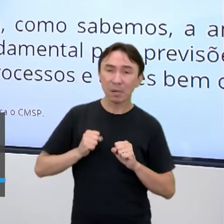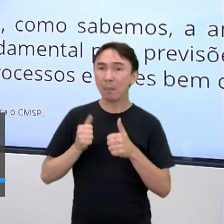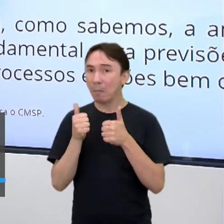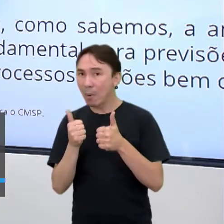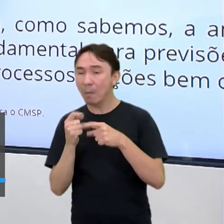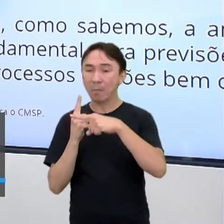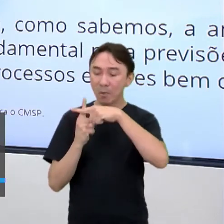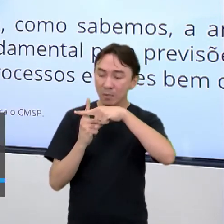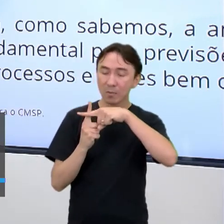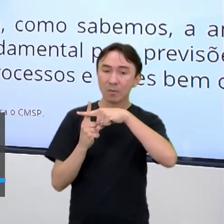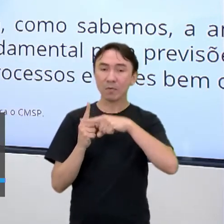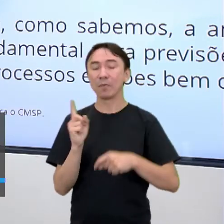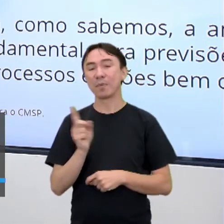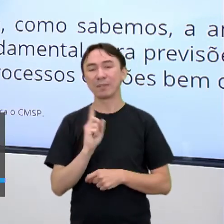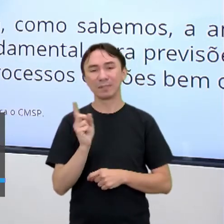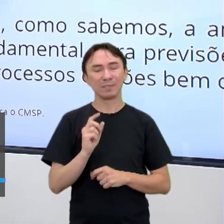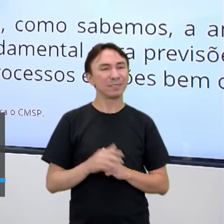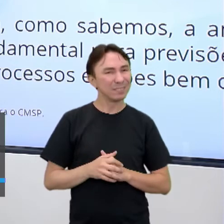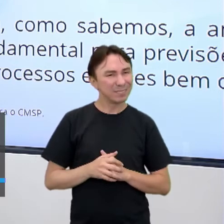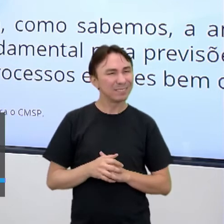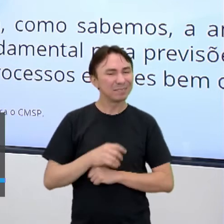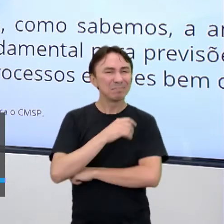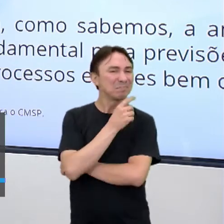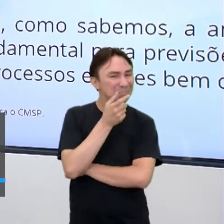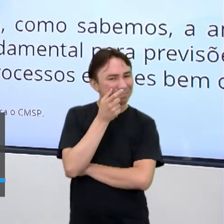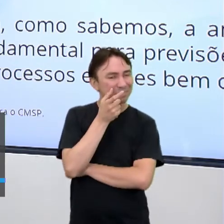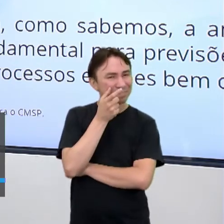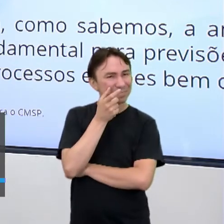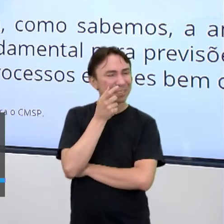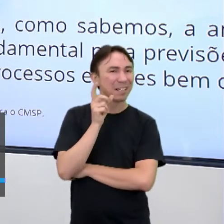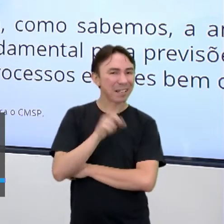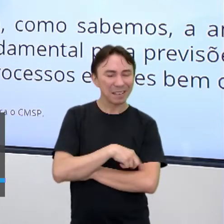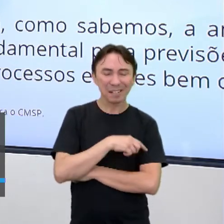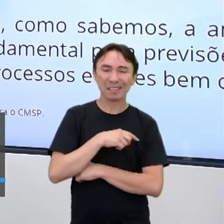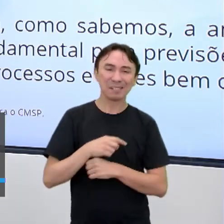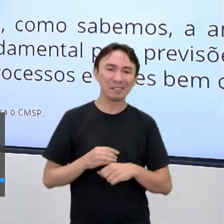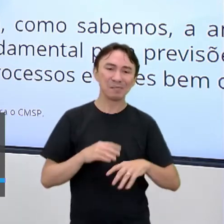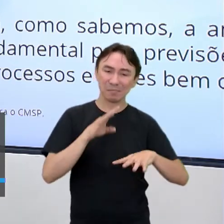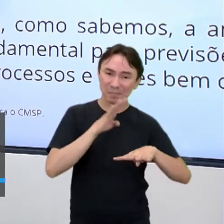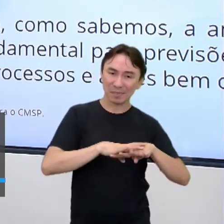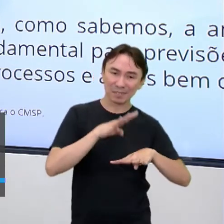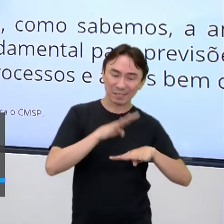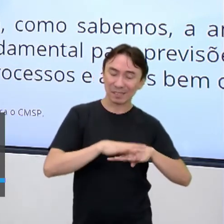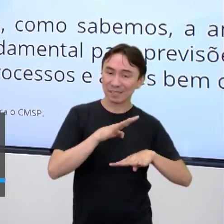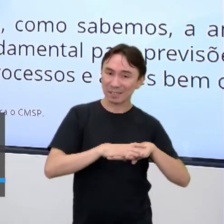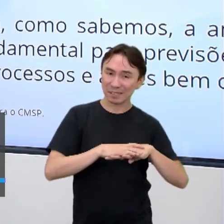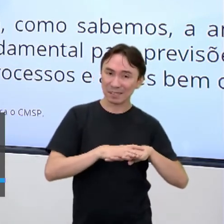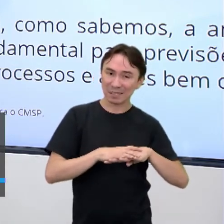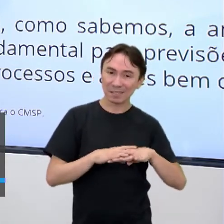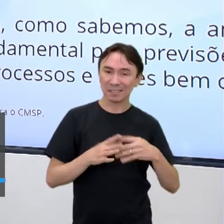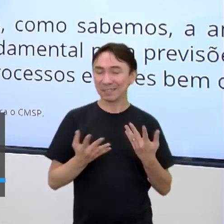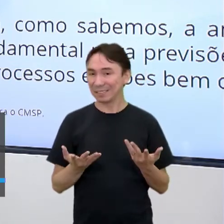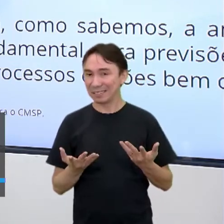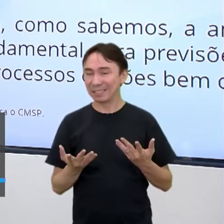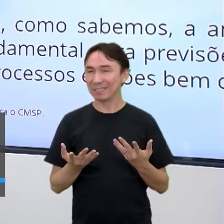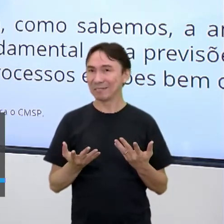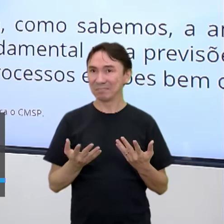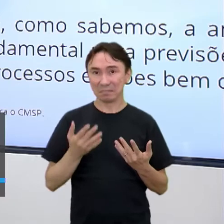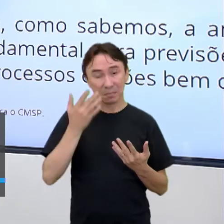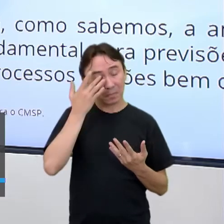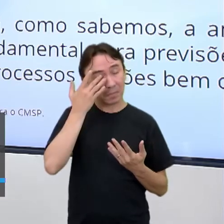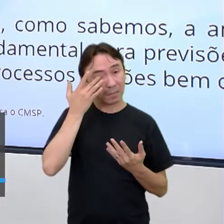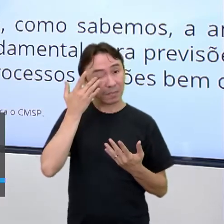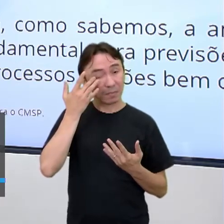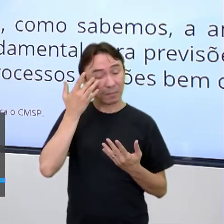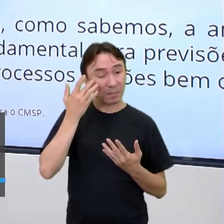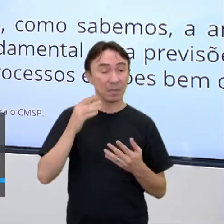né? Então é interessante, né? Então a gente está falando aí de matemática, realmente uma matemática um pouco, né, adiante,